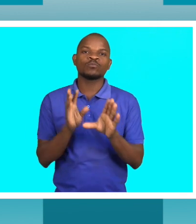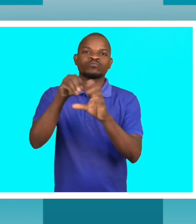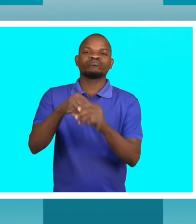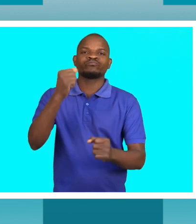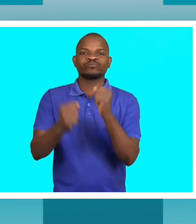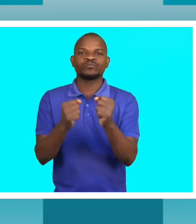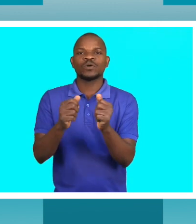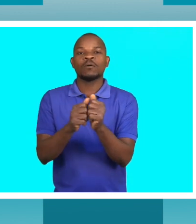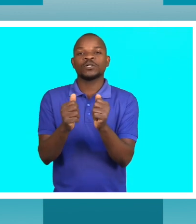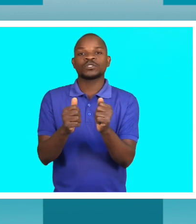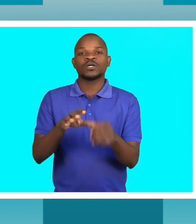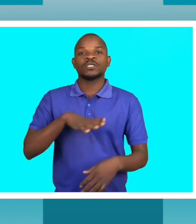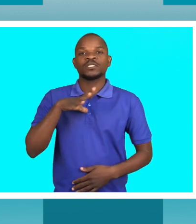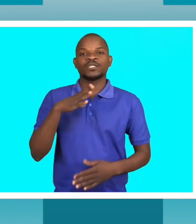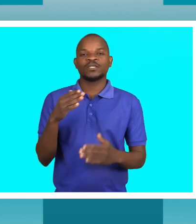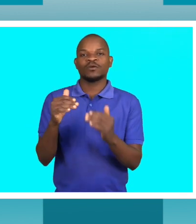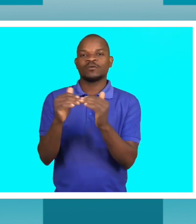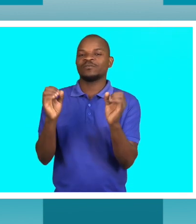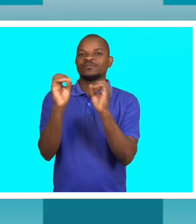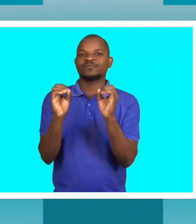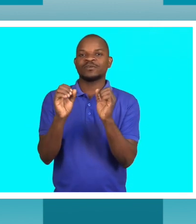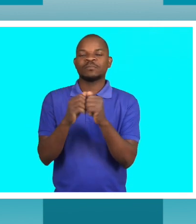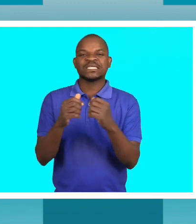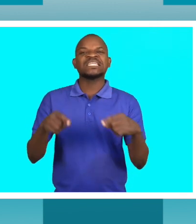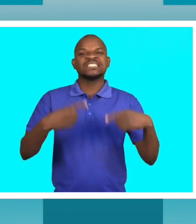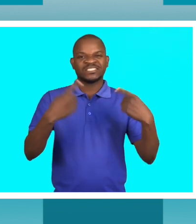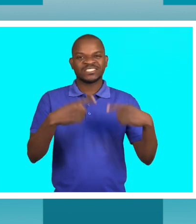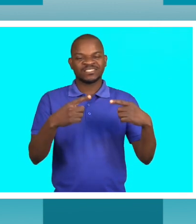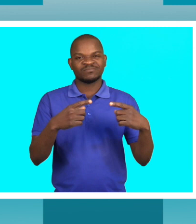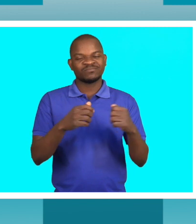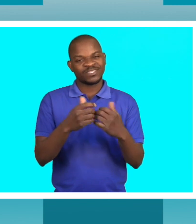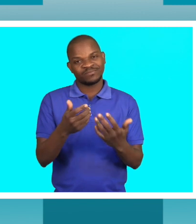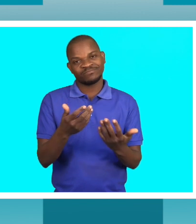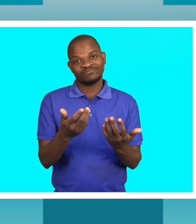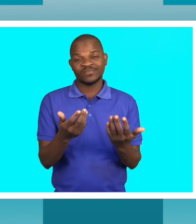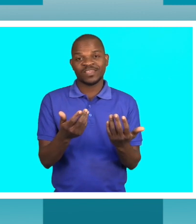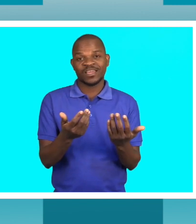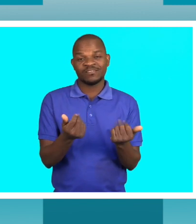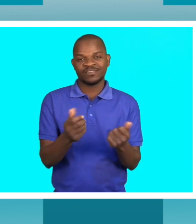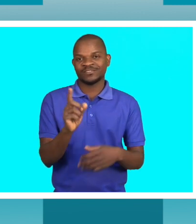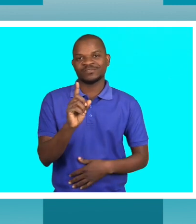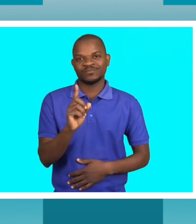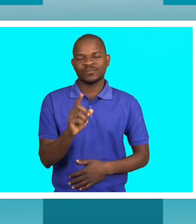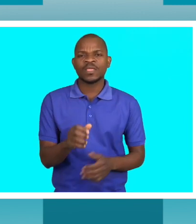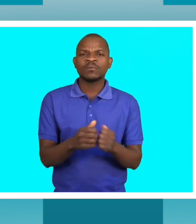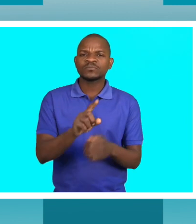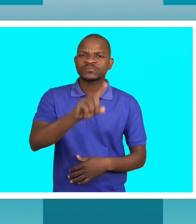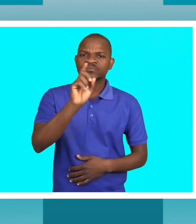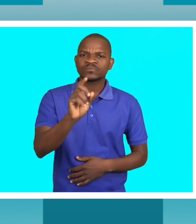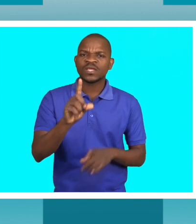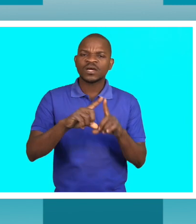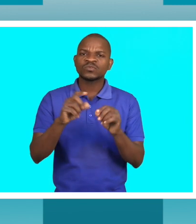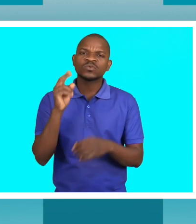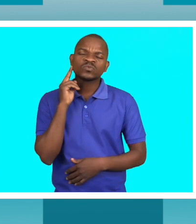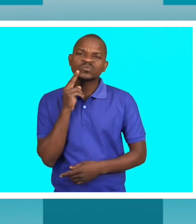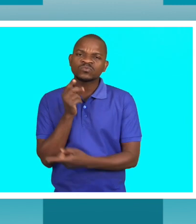momento, não poderia competir, devido ao escalar o etário dele. Entramos em ranqueira, mas é um bocado de chato trabalhar com ele. Em relação